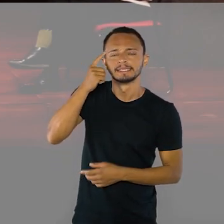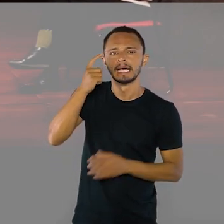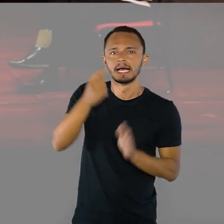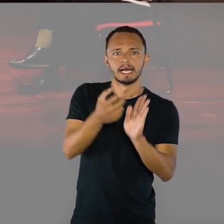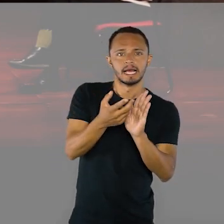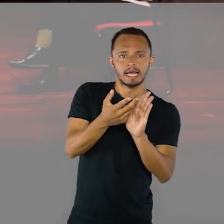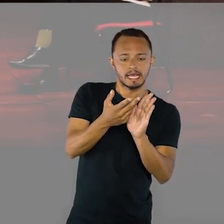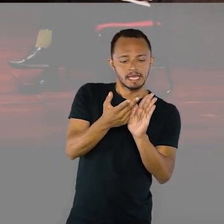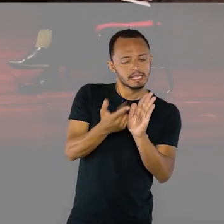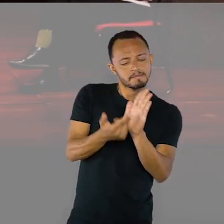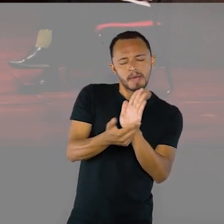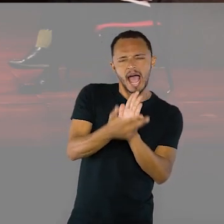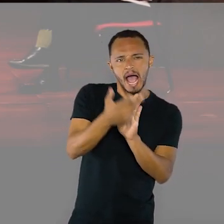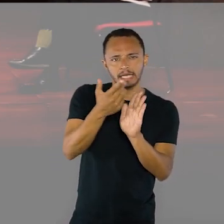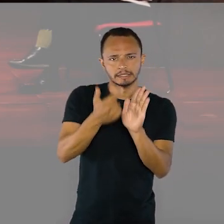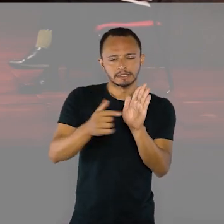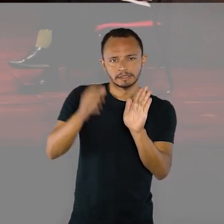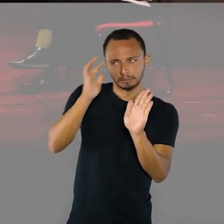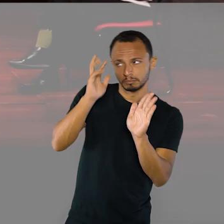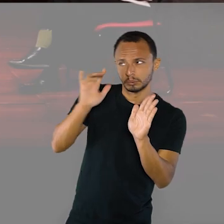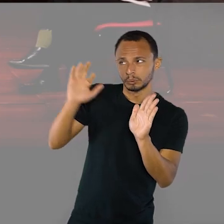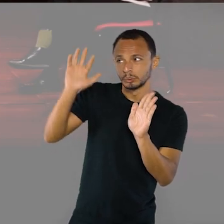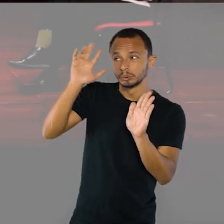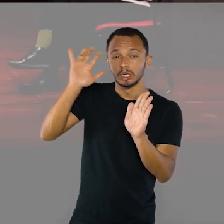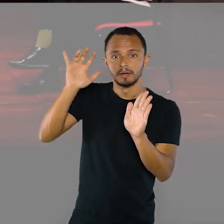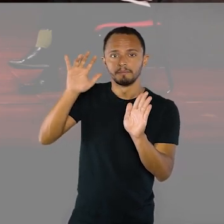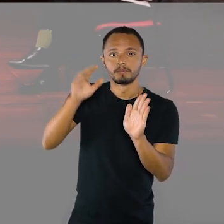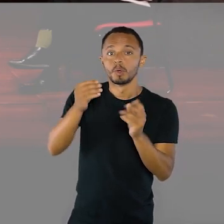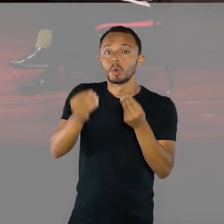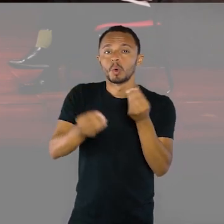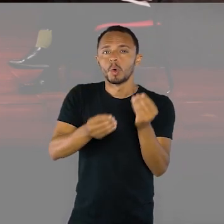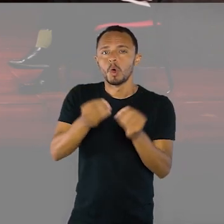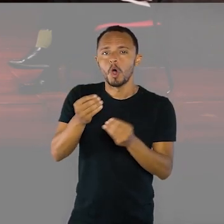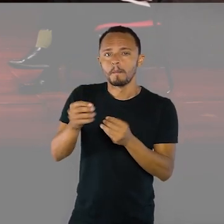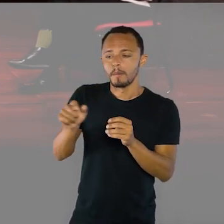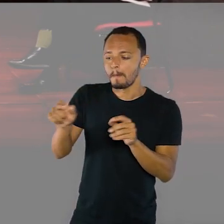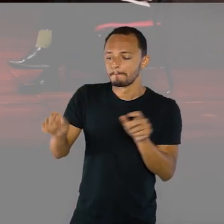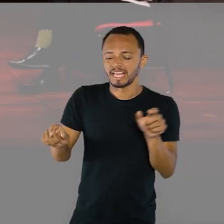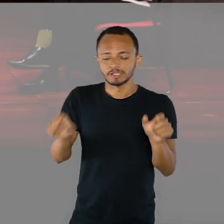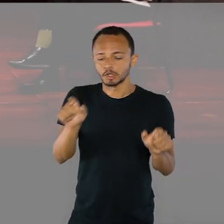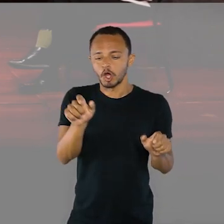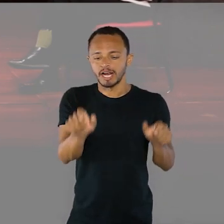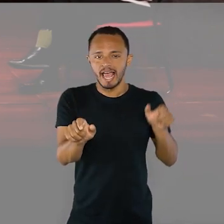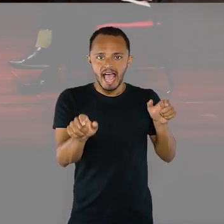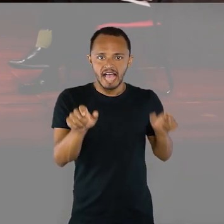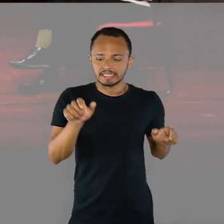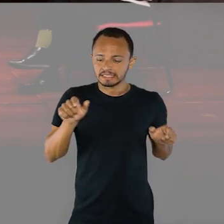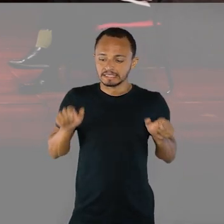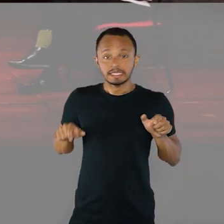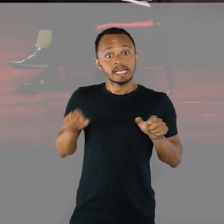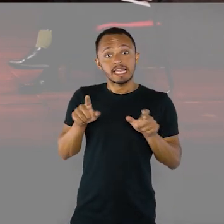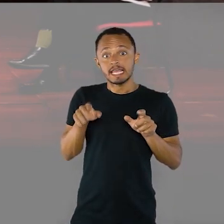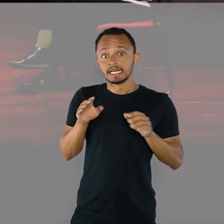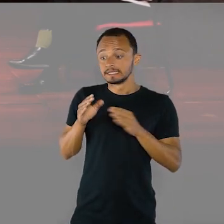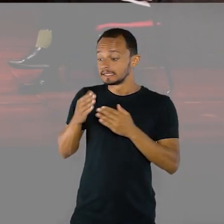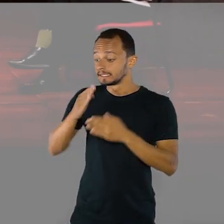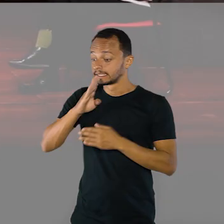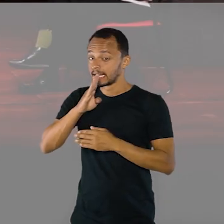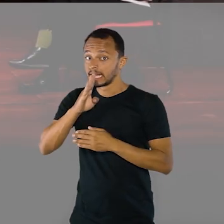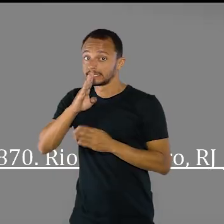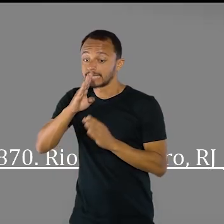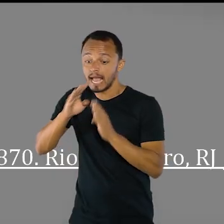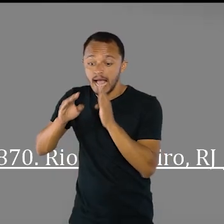imagéticas, se esses outros personagens foram silenciados na história, se esses outros momentos da independência não ganharam